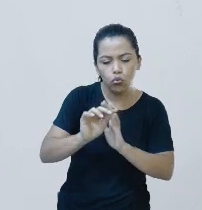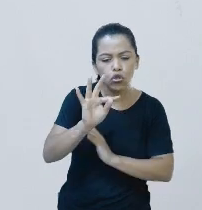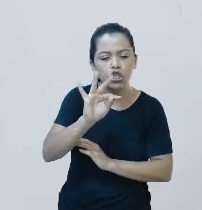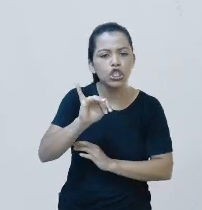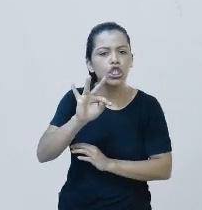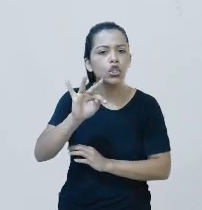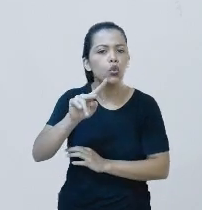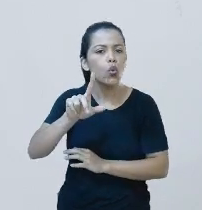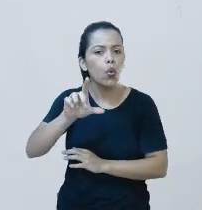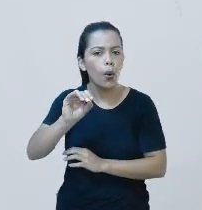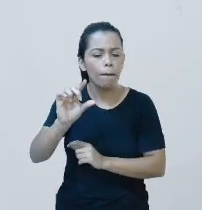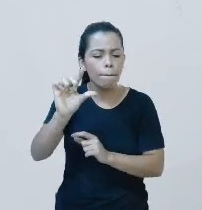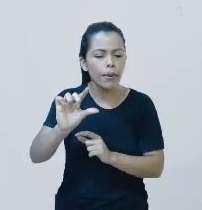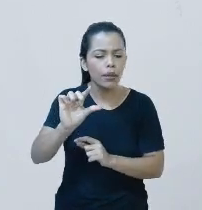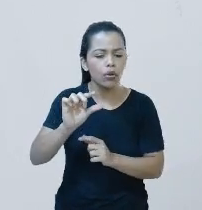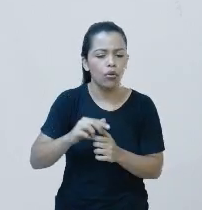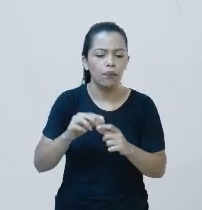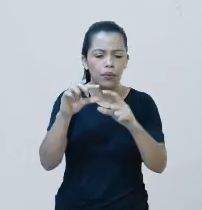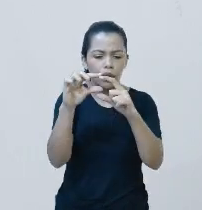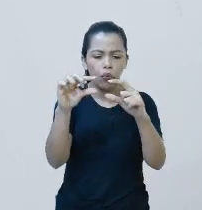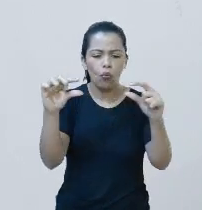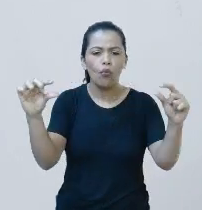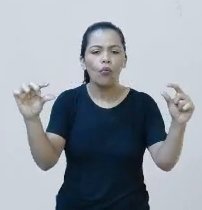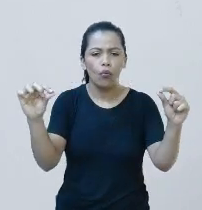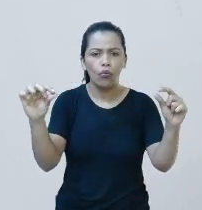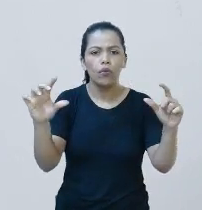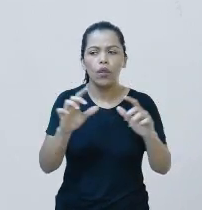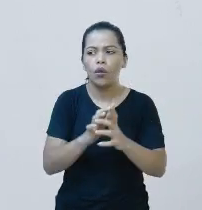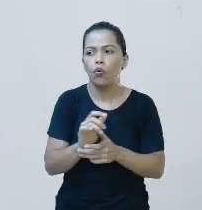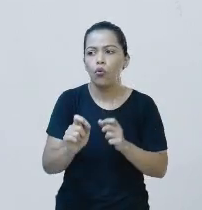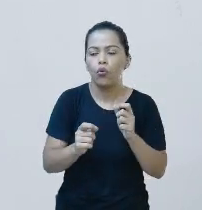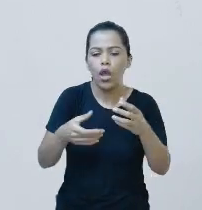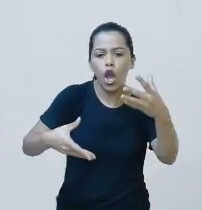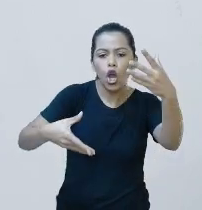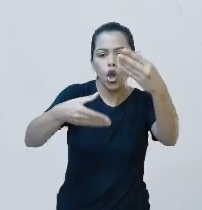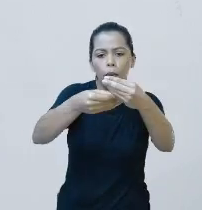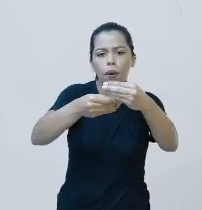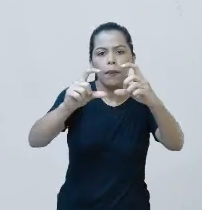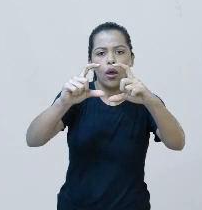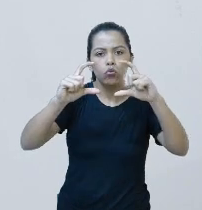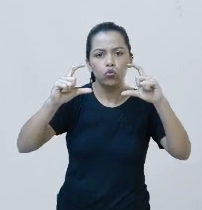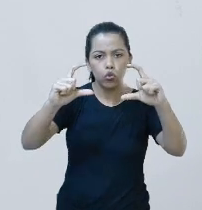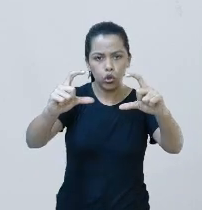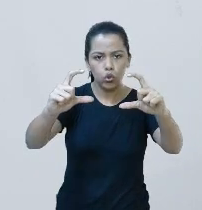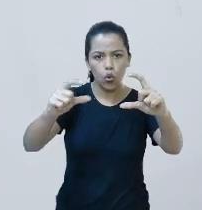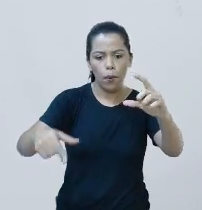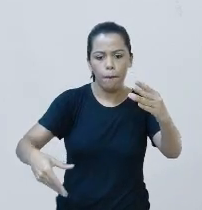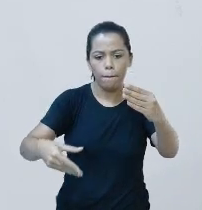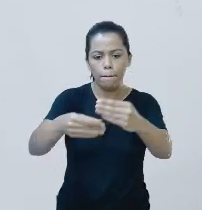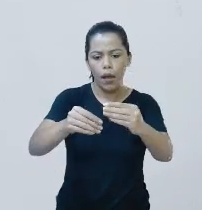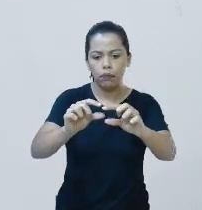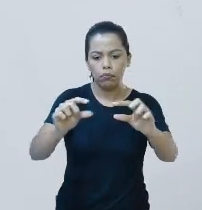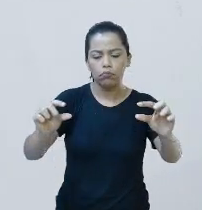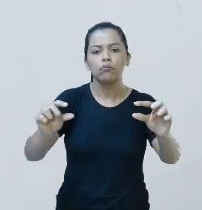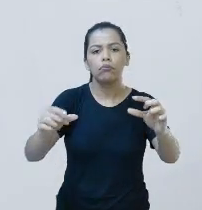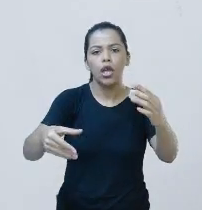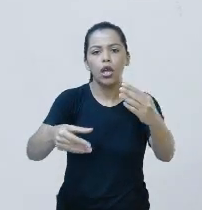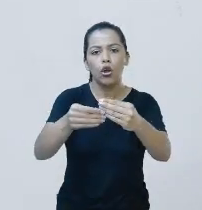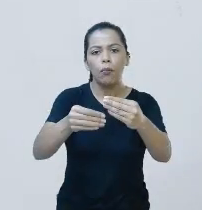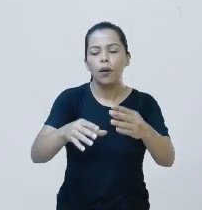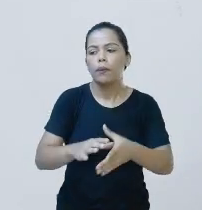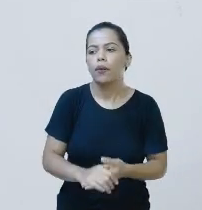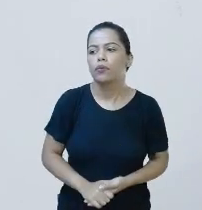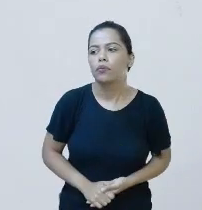É o subtítulo. É uma linha fina que está complementando o título principal. Observa aqui